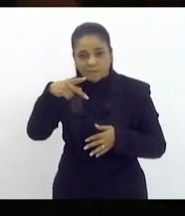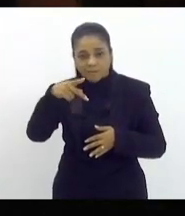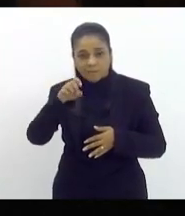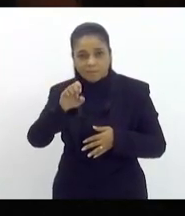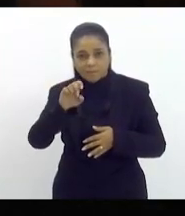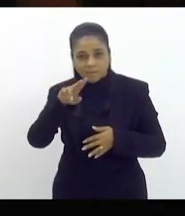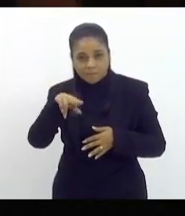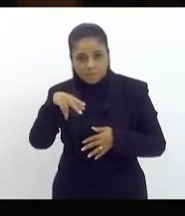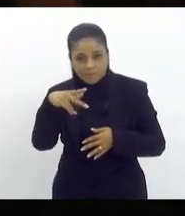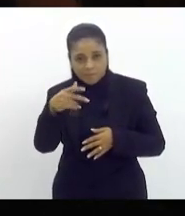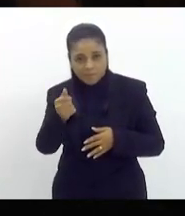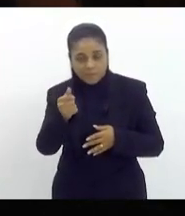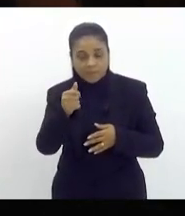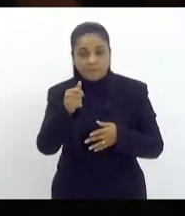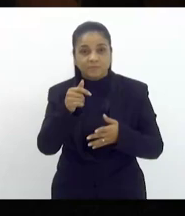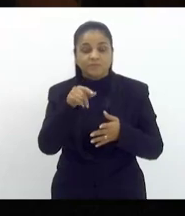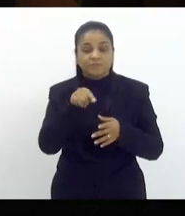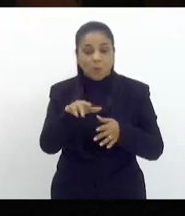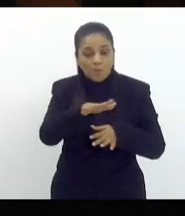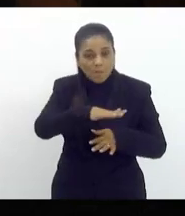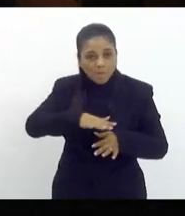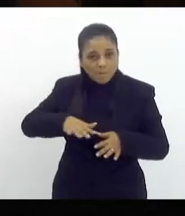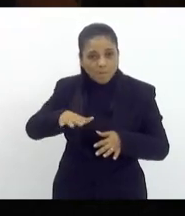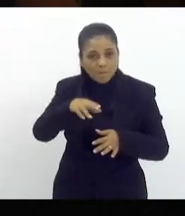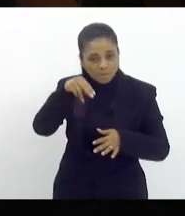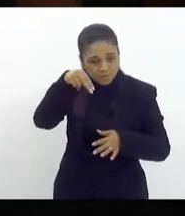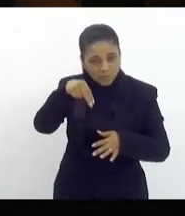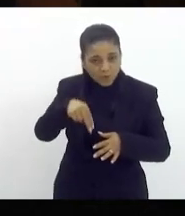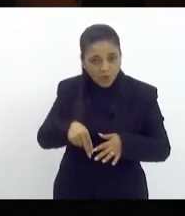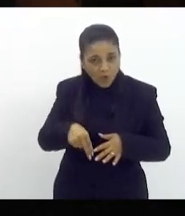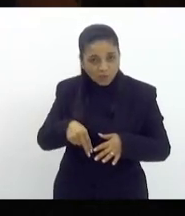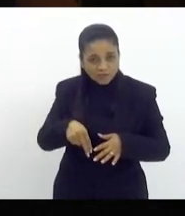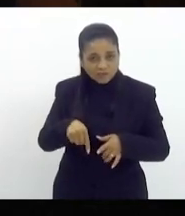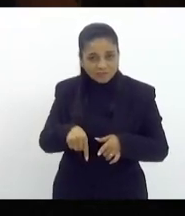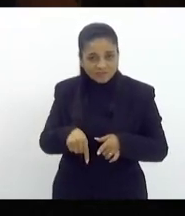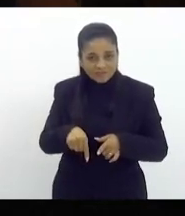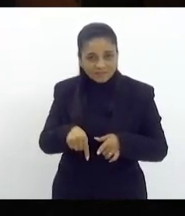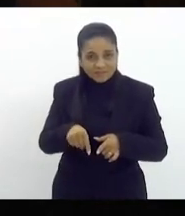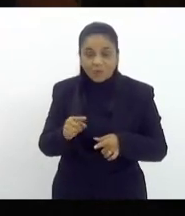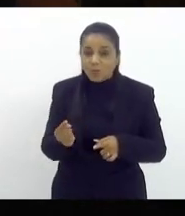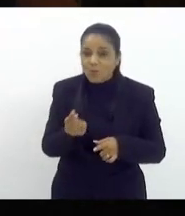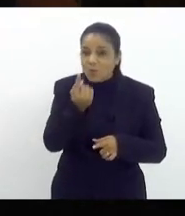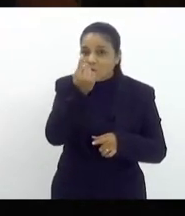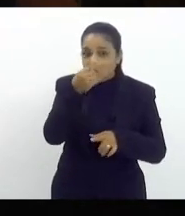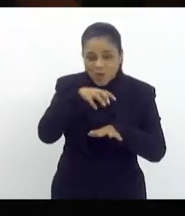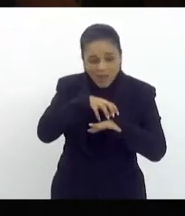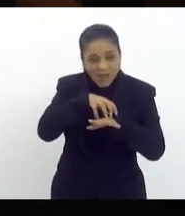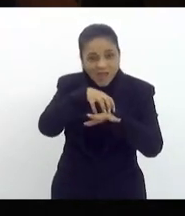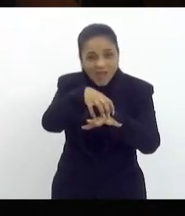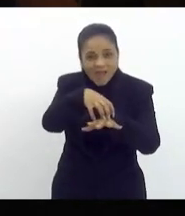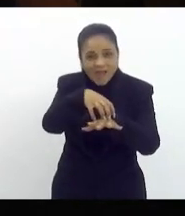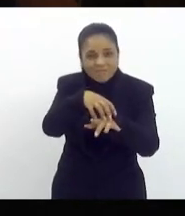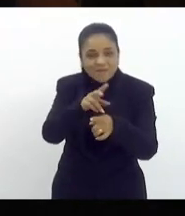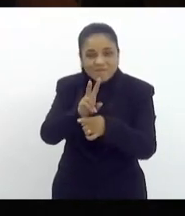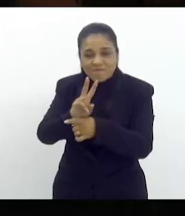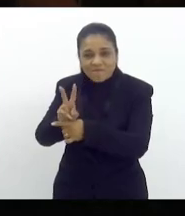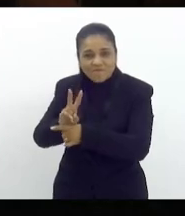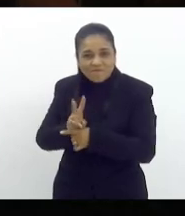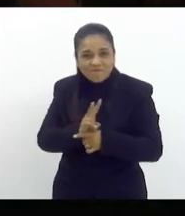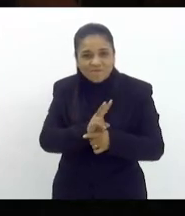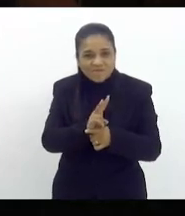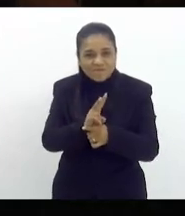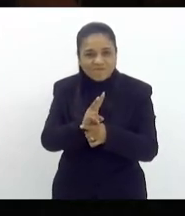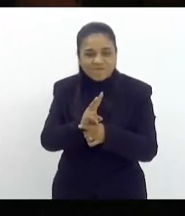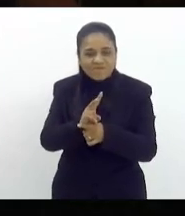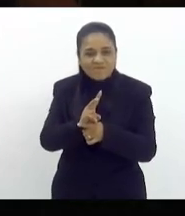praticamente metade da região norte Fluminense possui apenas uma viatura para essa finalidade então